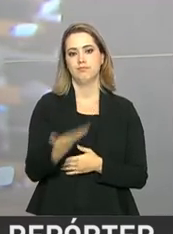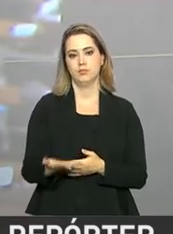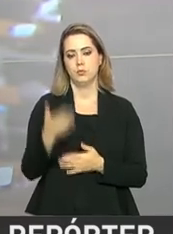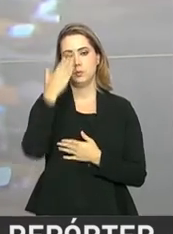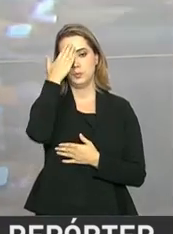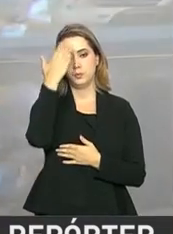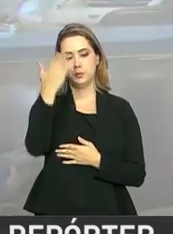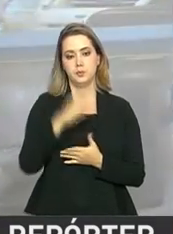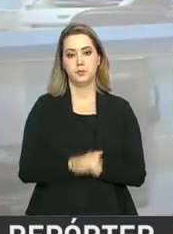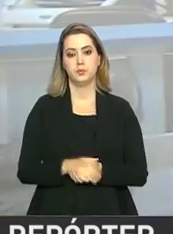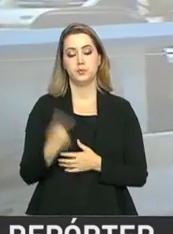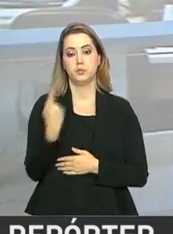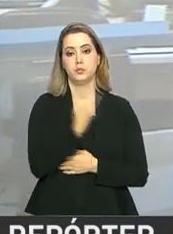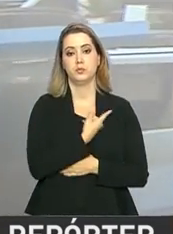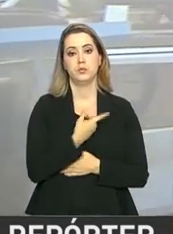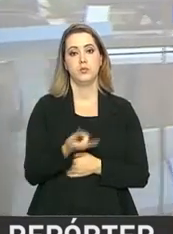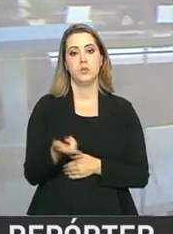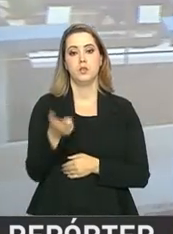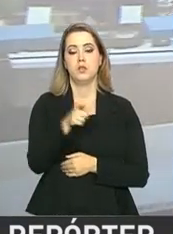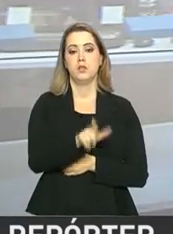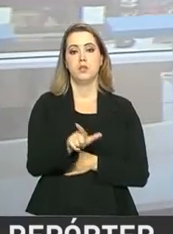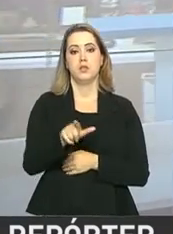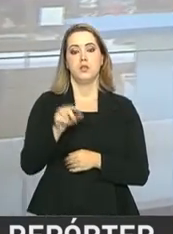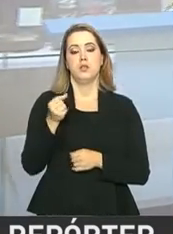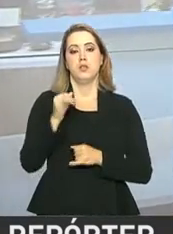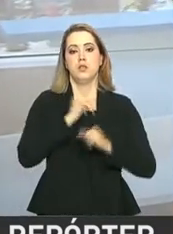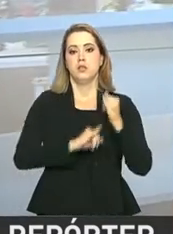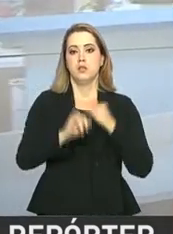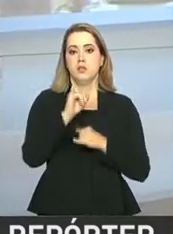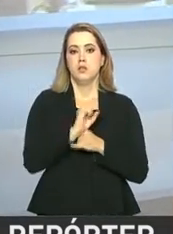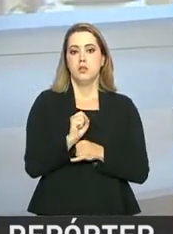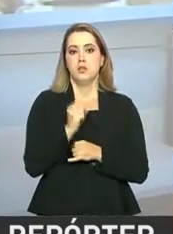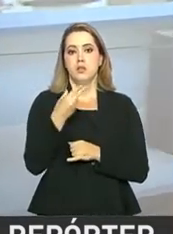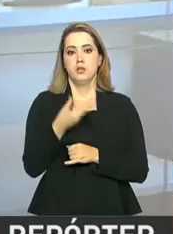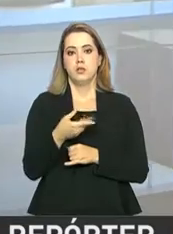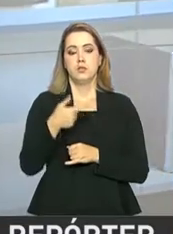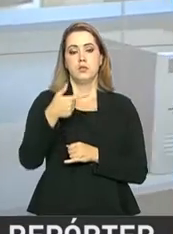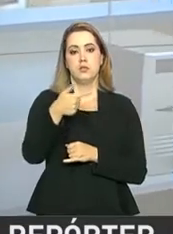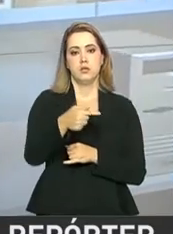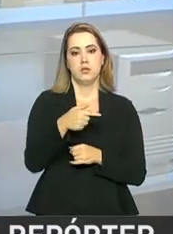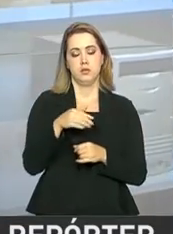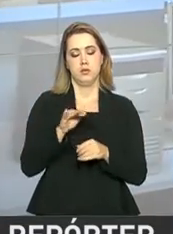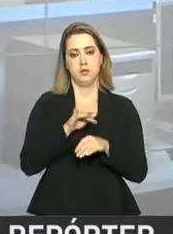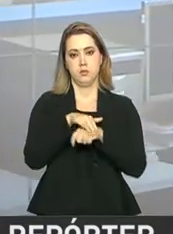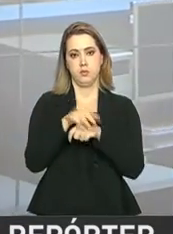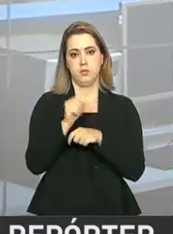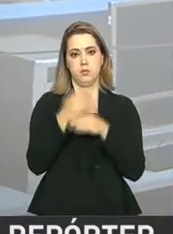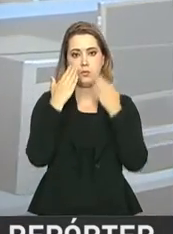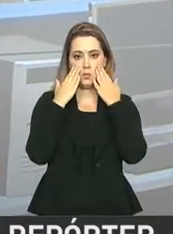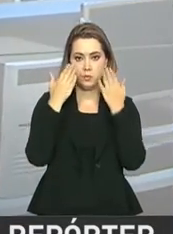obrigado. E nós ficamos por aqui. Voltamos a qualquer momento com outras informações ou às 18h, na